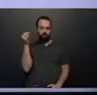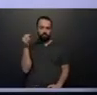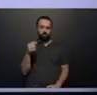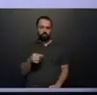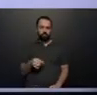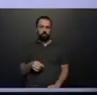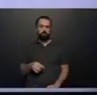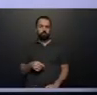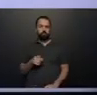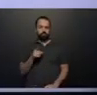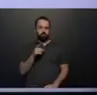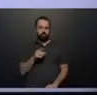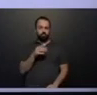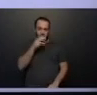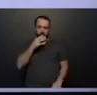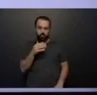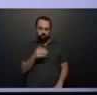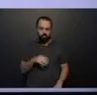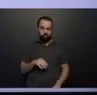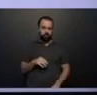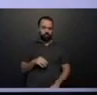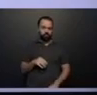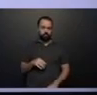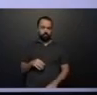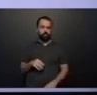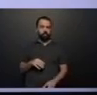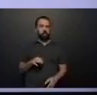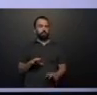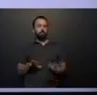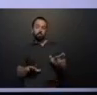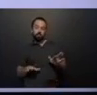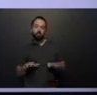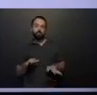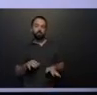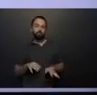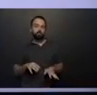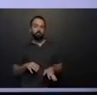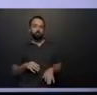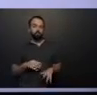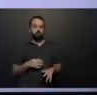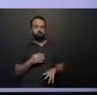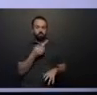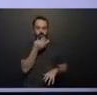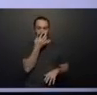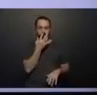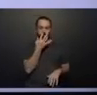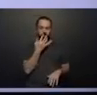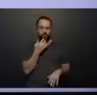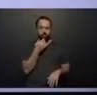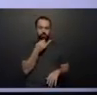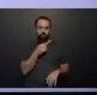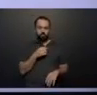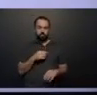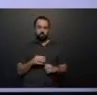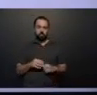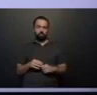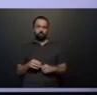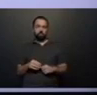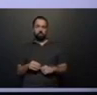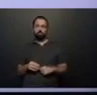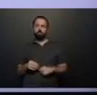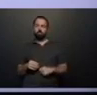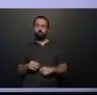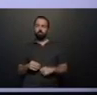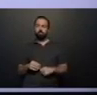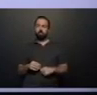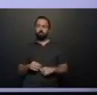você continuar espirrando, significa que talvez seja um resfriado. Isso é a conclusão do seu